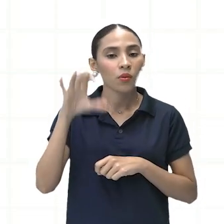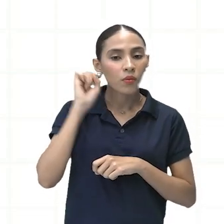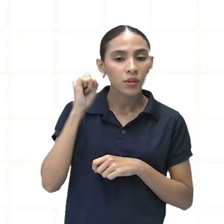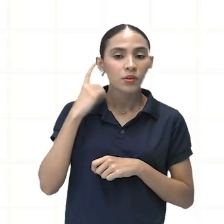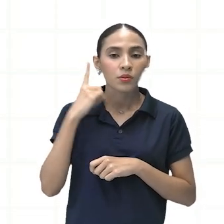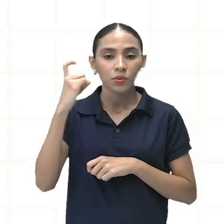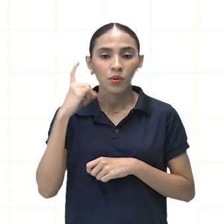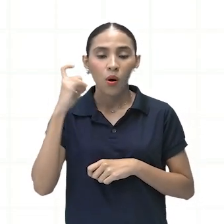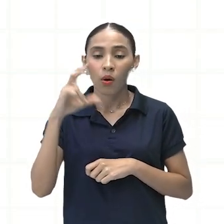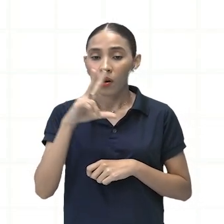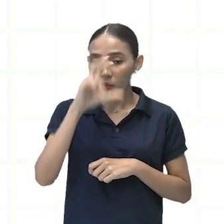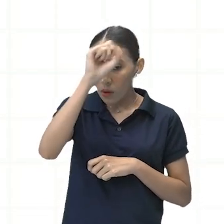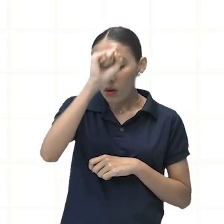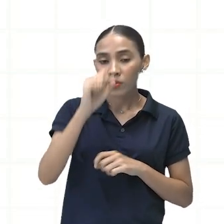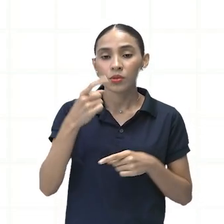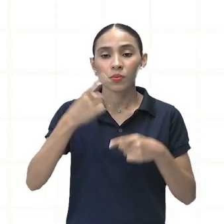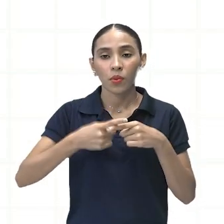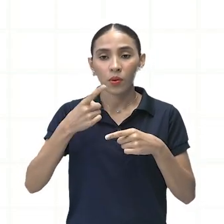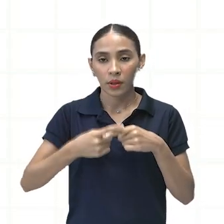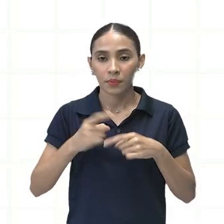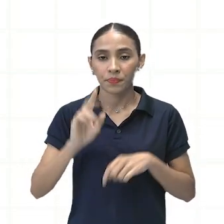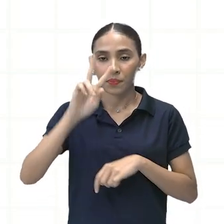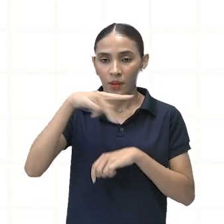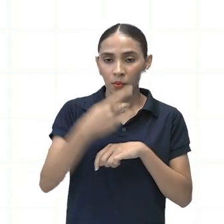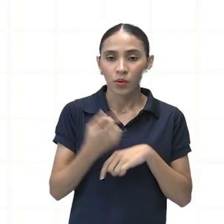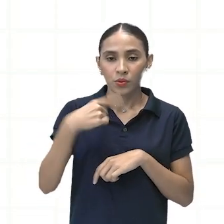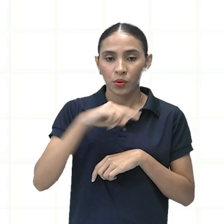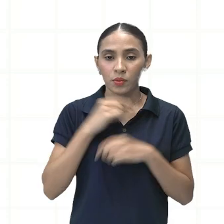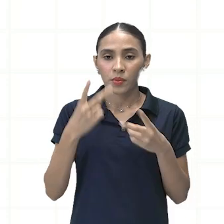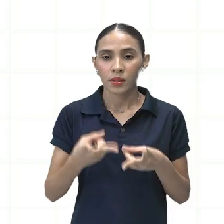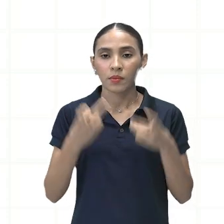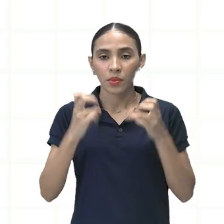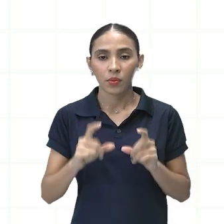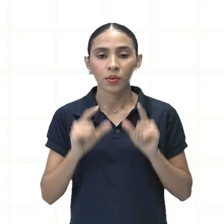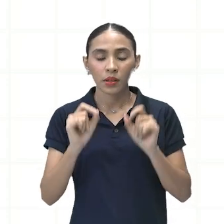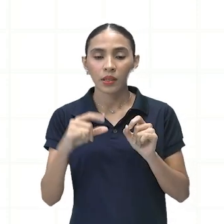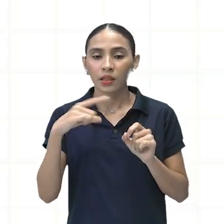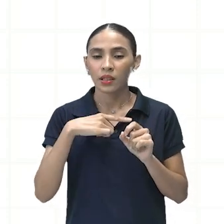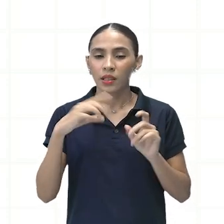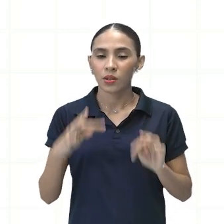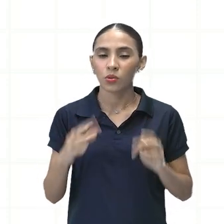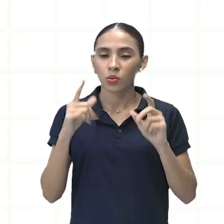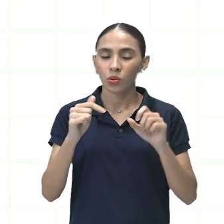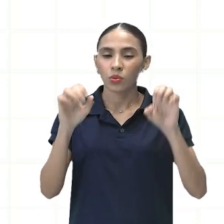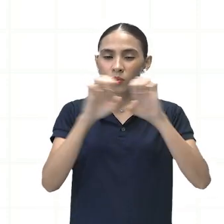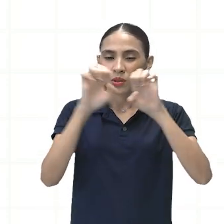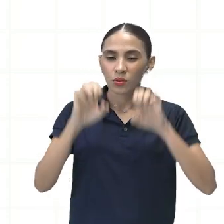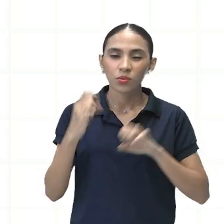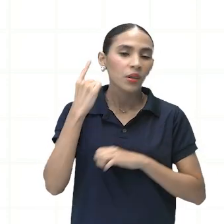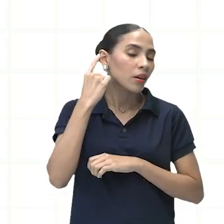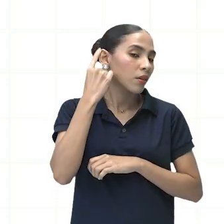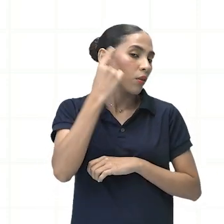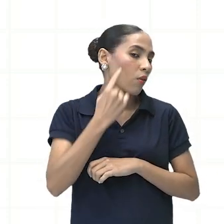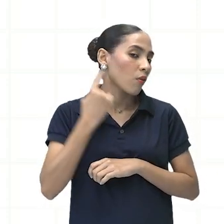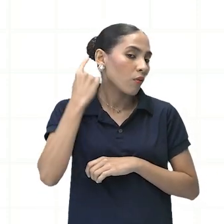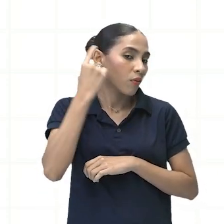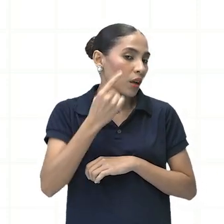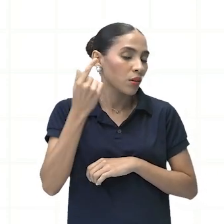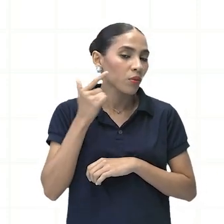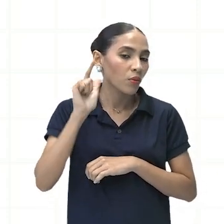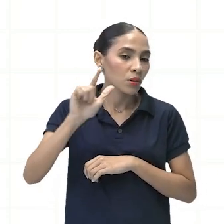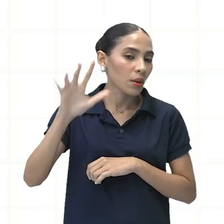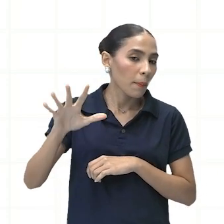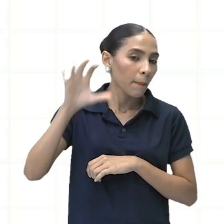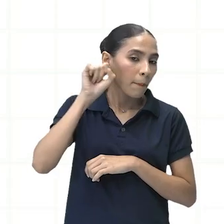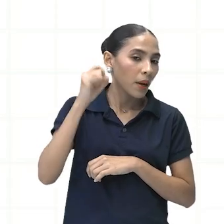de ouvir sons em alta frequência, por quê? Daqui a pouco nós vamos observar que existe toda uma estrutura no nosso ouvido para fazer a